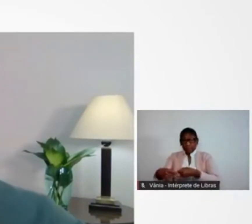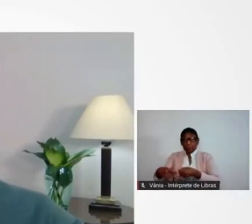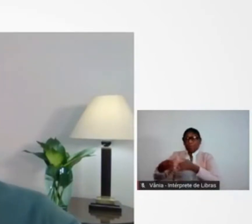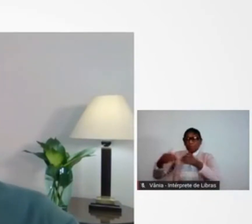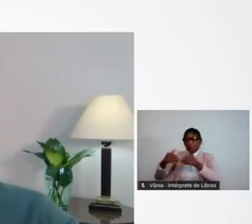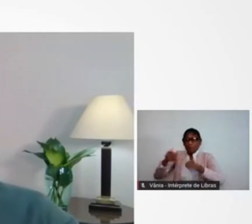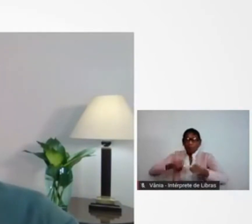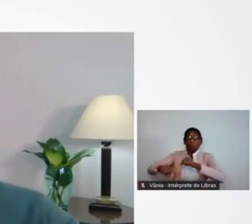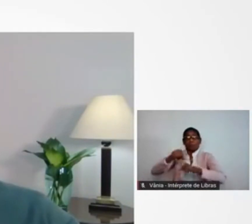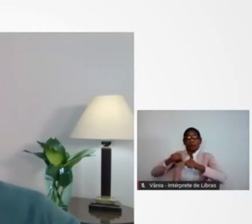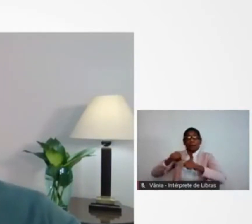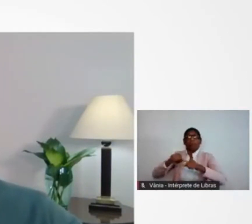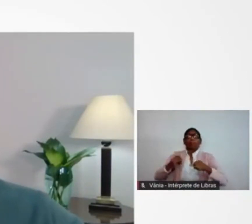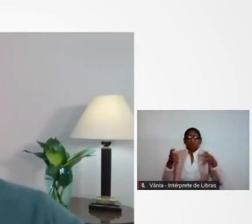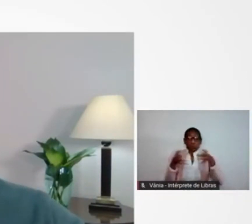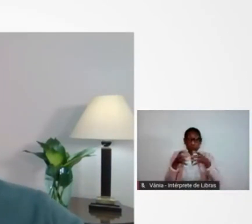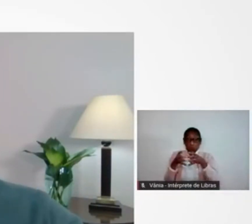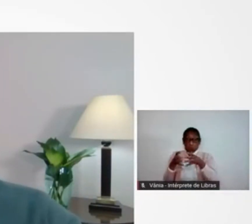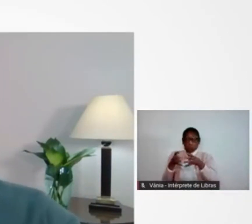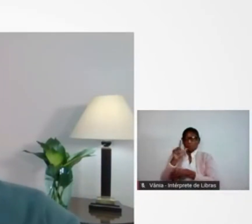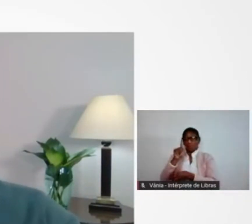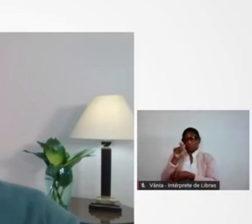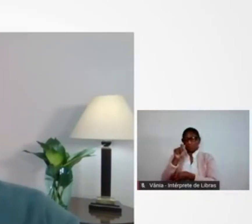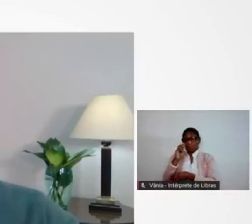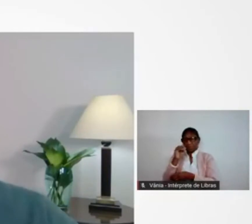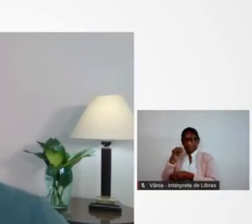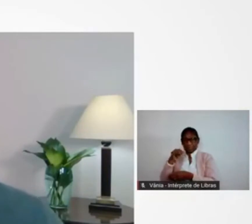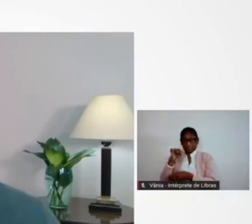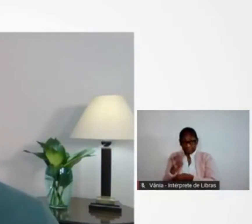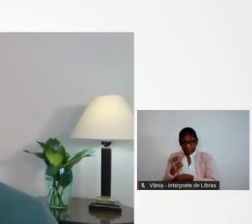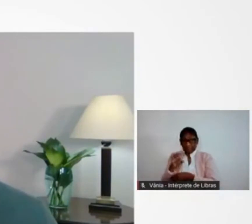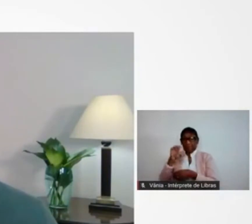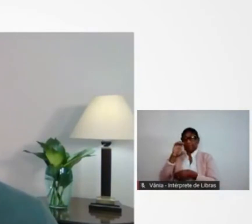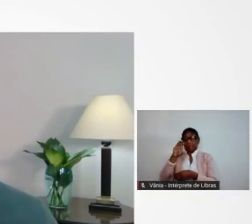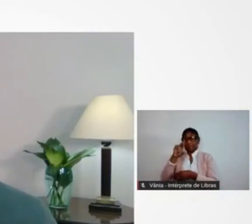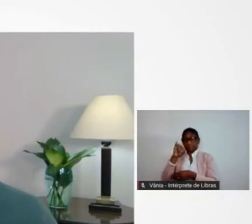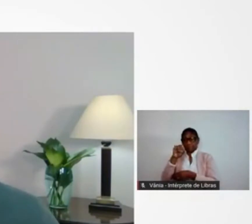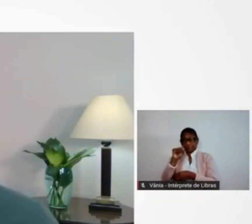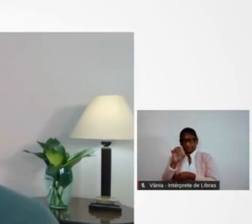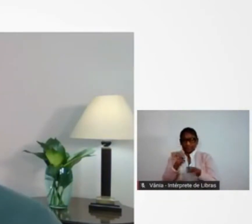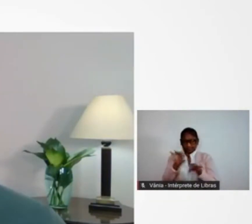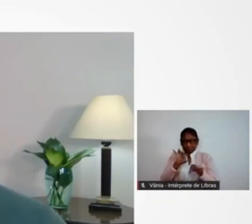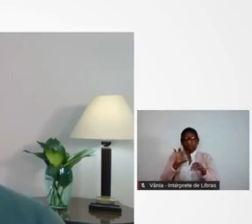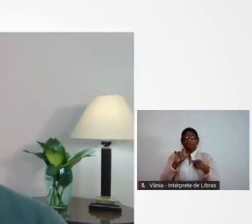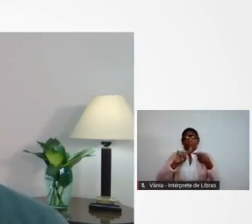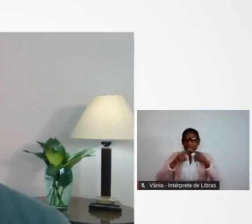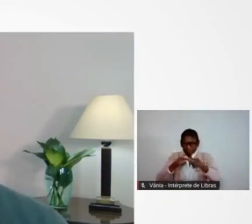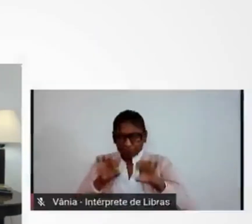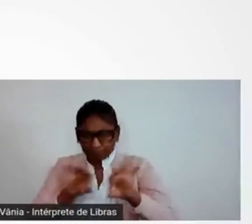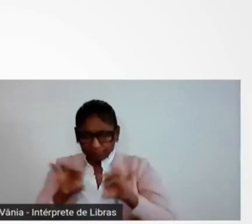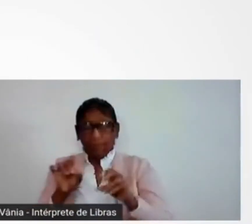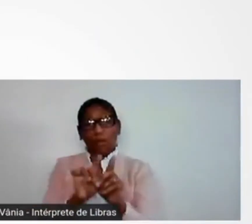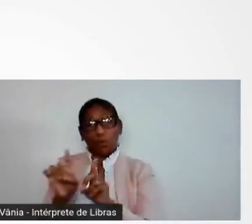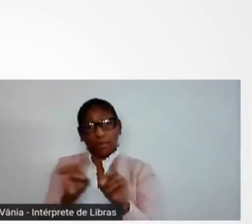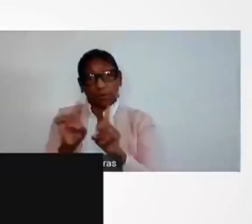análise de pedidos, o gabinete de crise chegou às decisões que nós vamos apresentar aqui, acompanhados da nossa coordenadora do Comitê